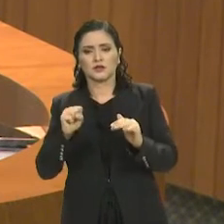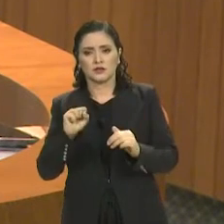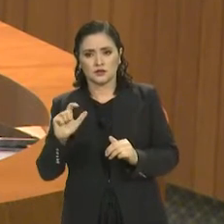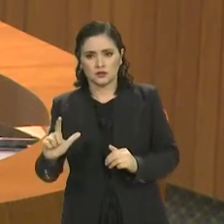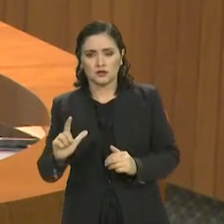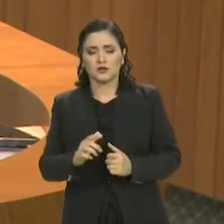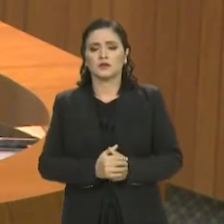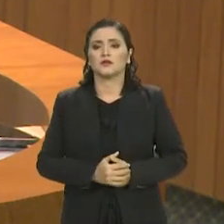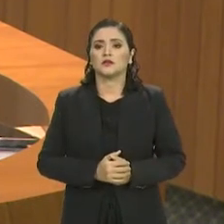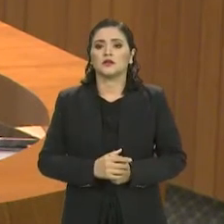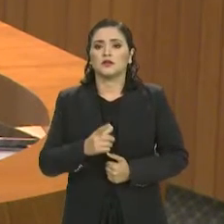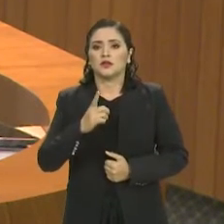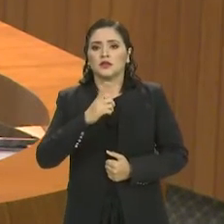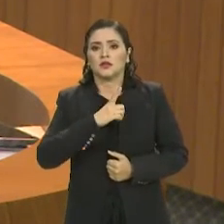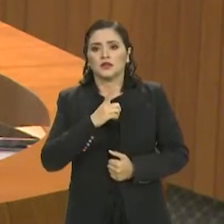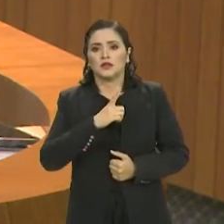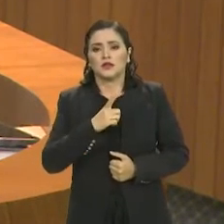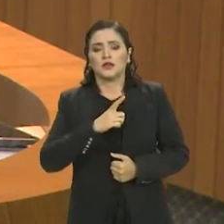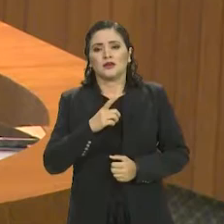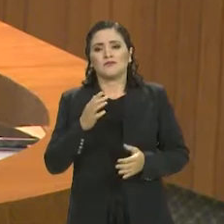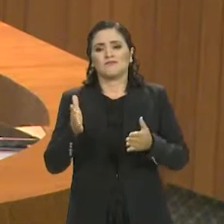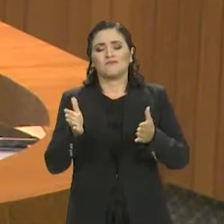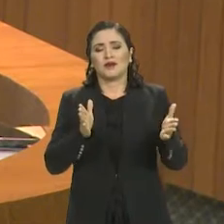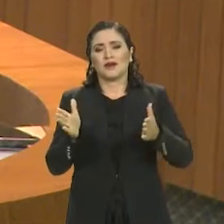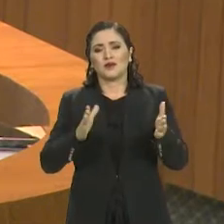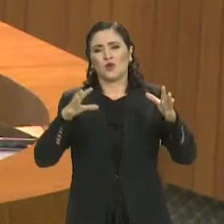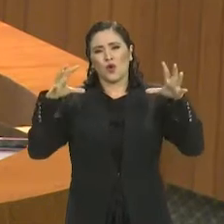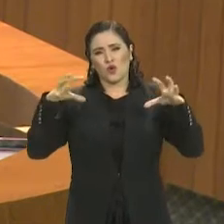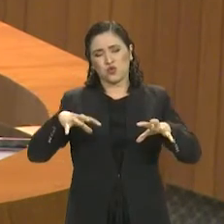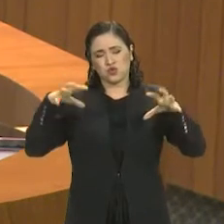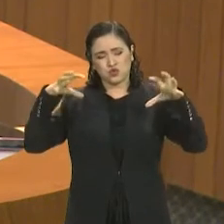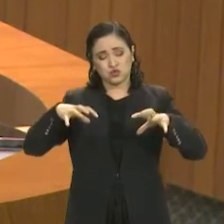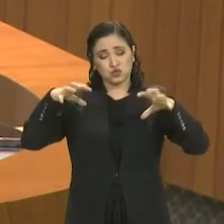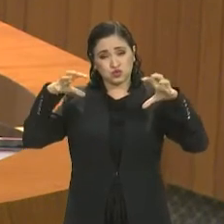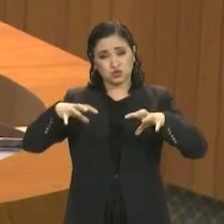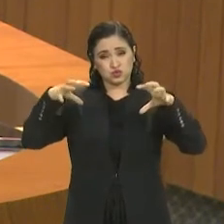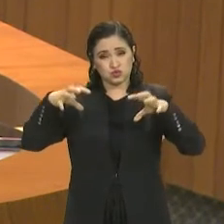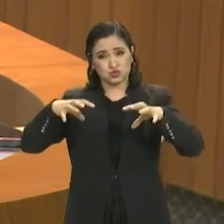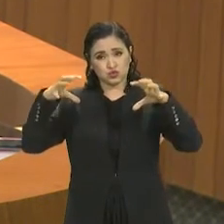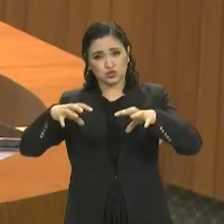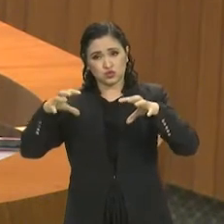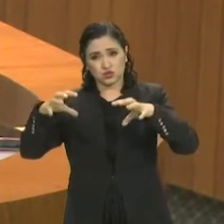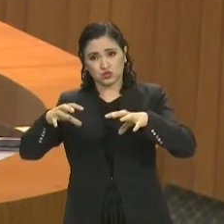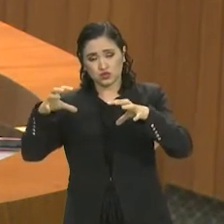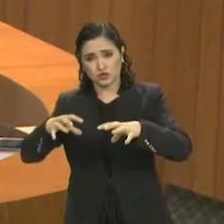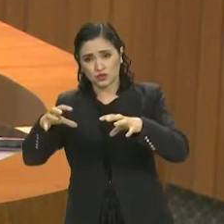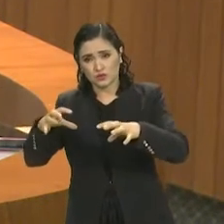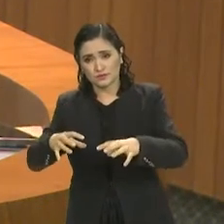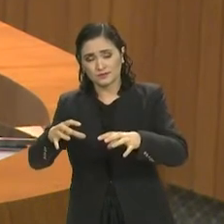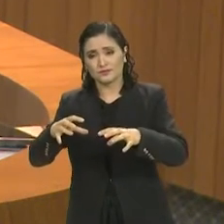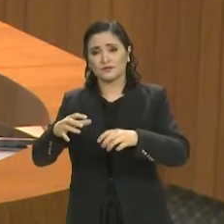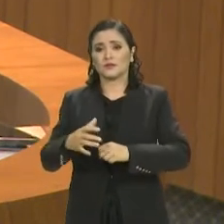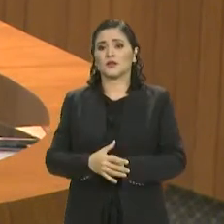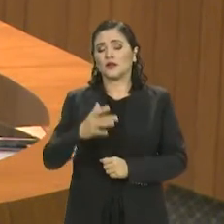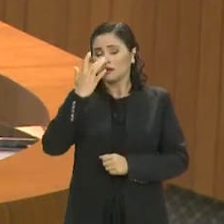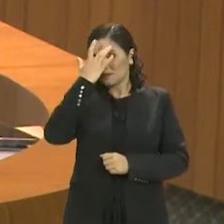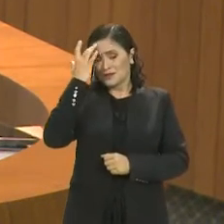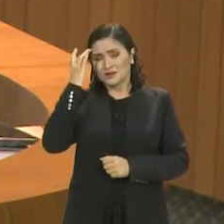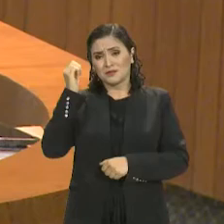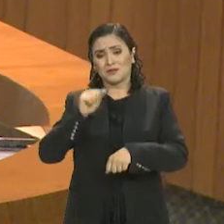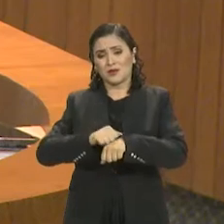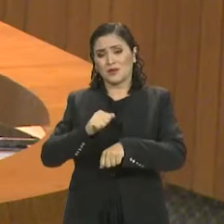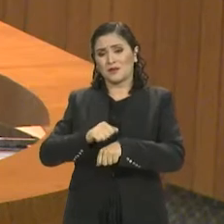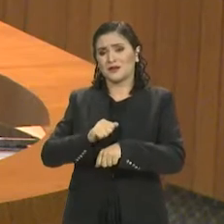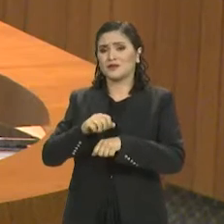dias, isso aí está mais do que claro. As pessoas, quanto mais pobres, literalmente, mais elas sofrem, quanto menor a